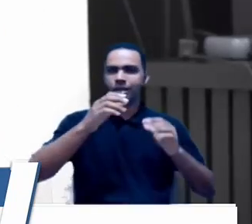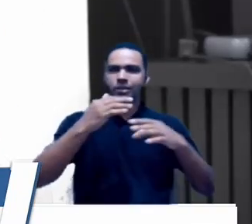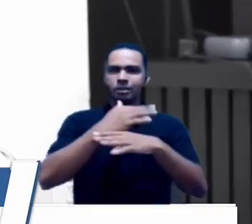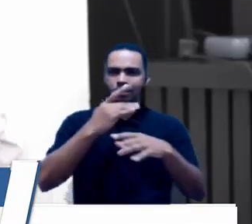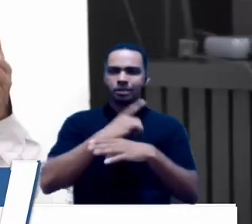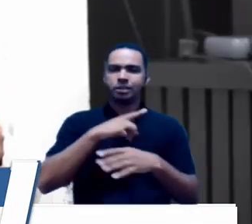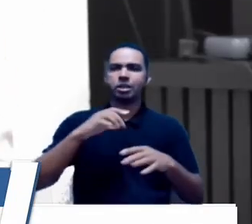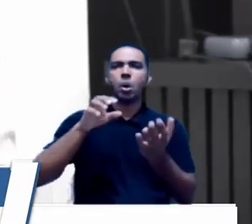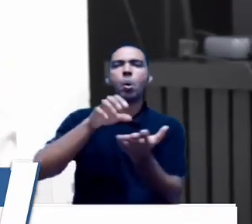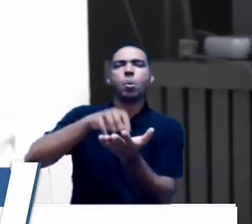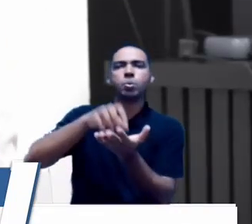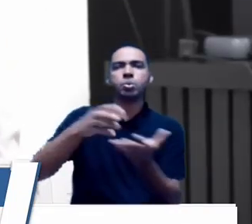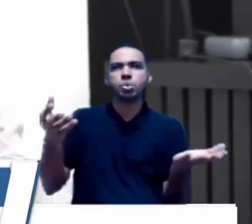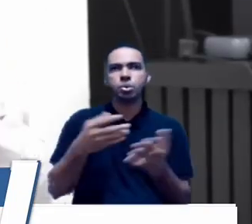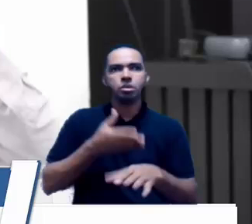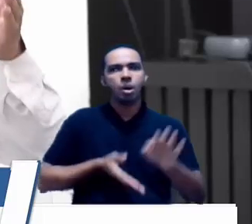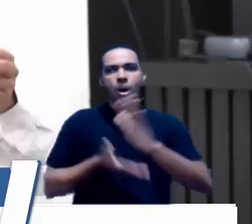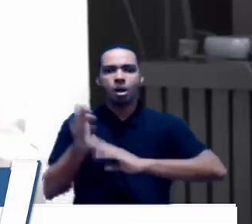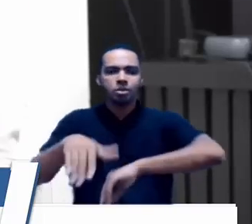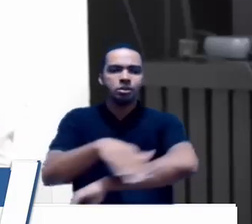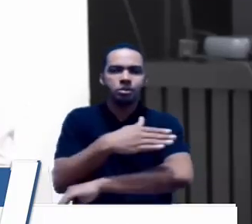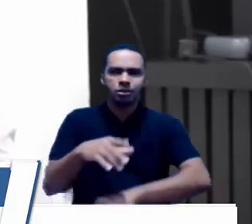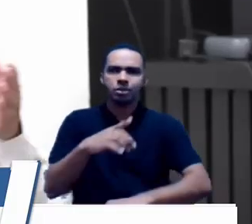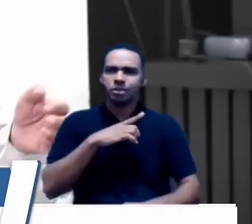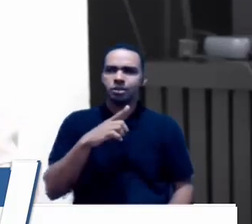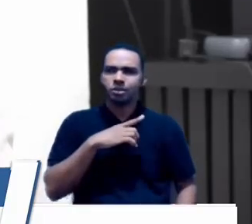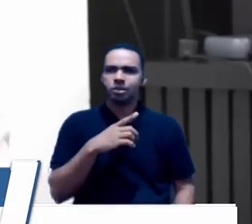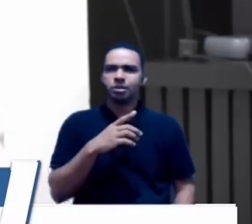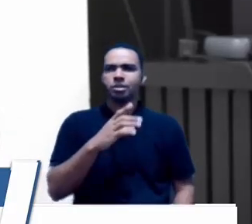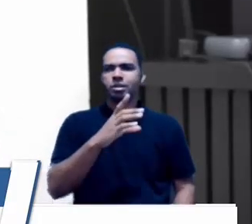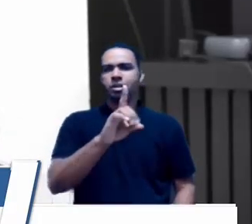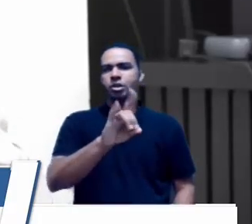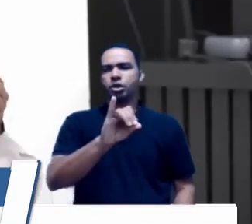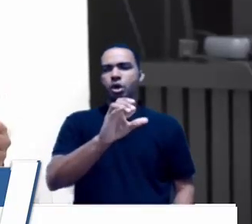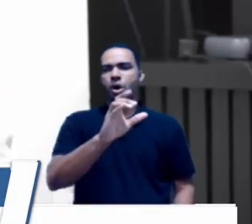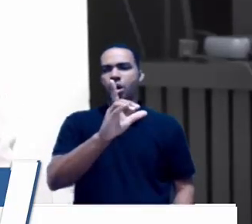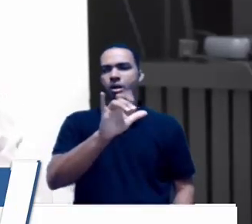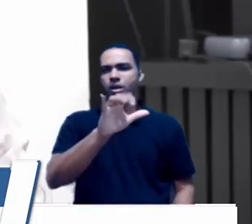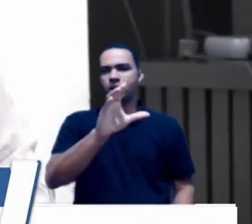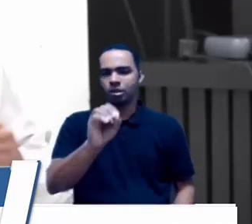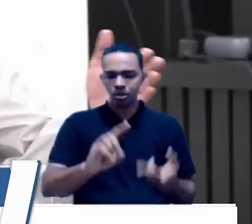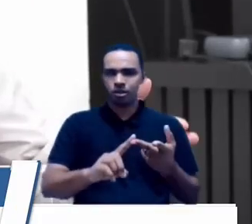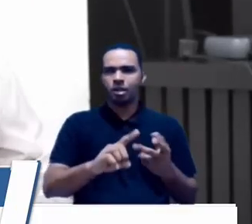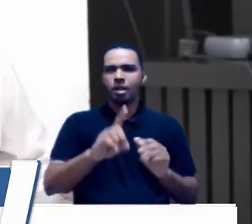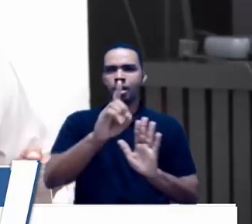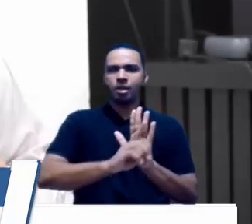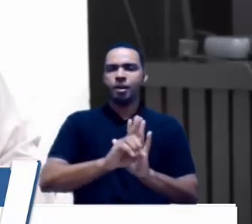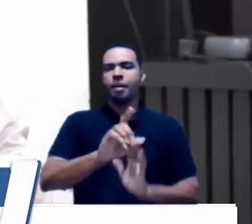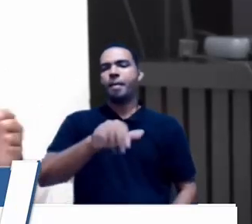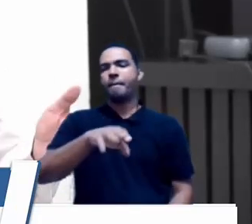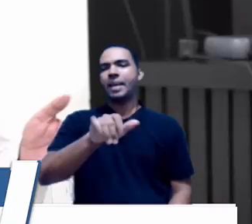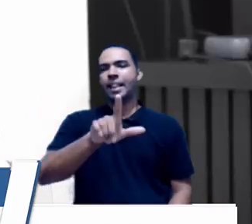na cidade, através do Deucrésio, da diretoria Milena, você vê que a cidade está bonita, está bonita. Às vezes tem